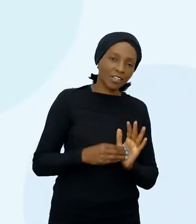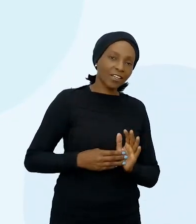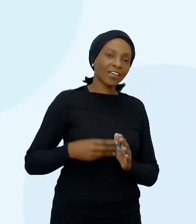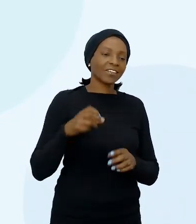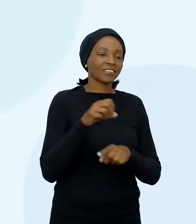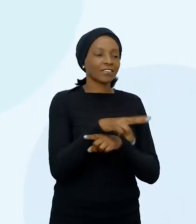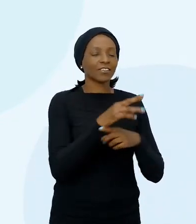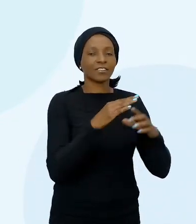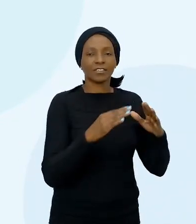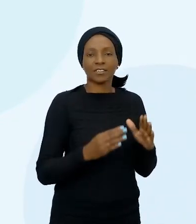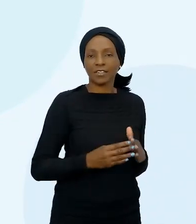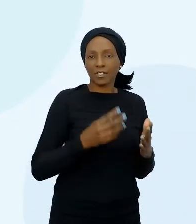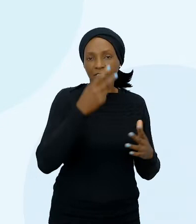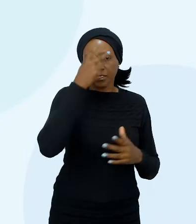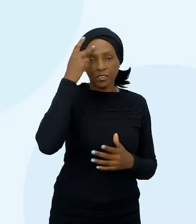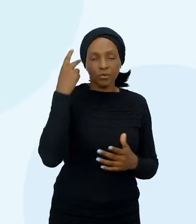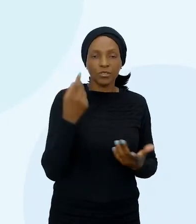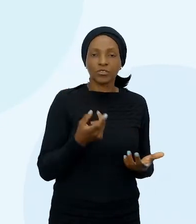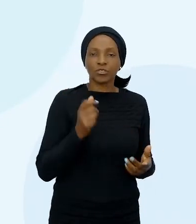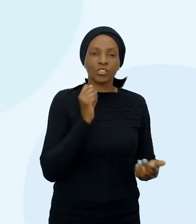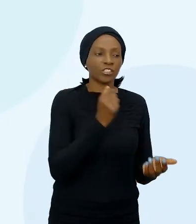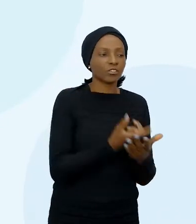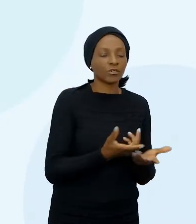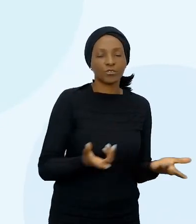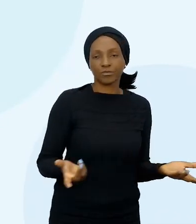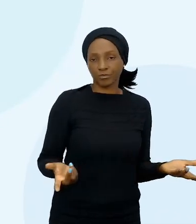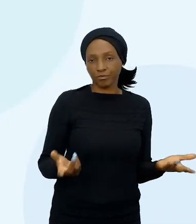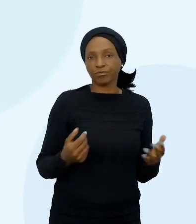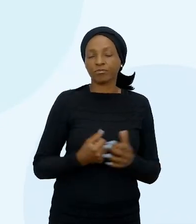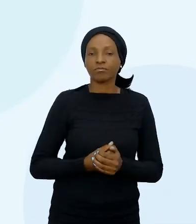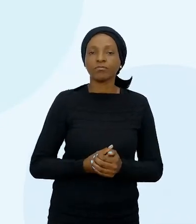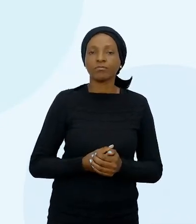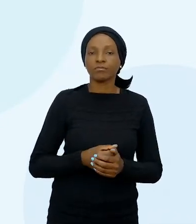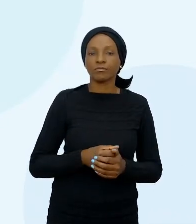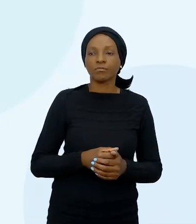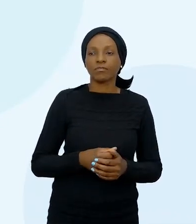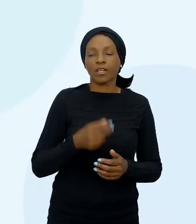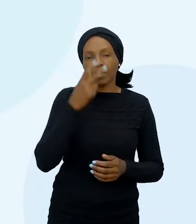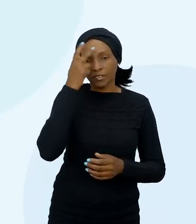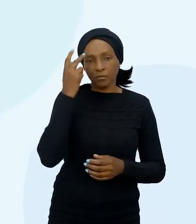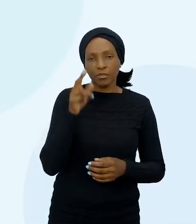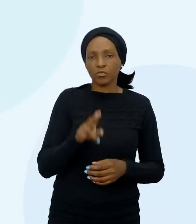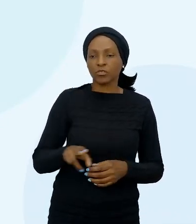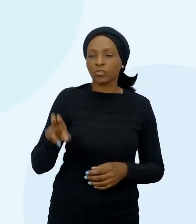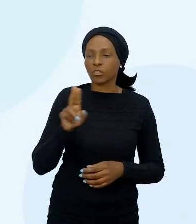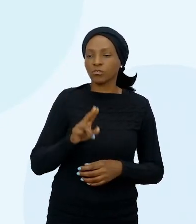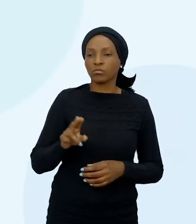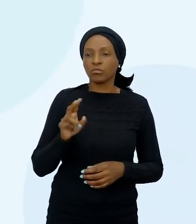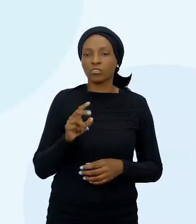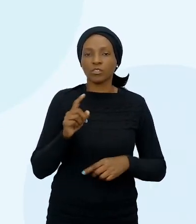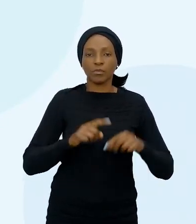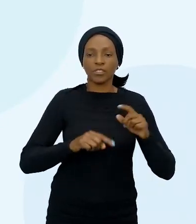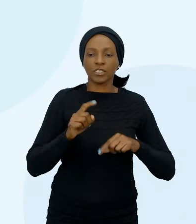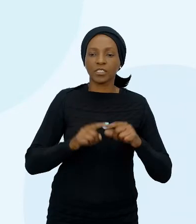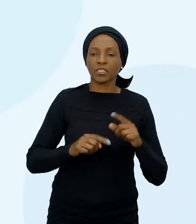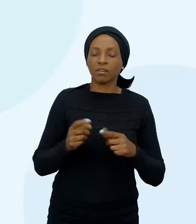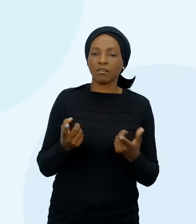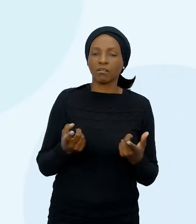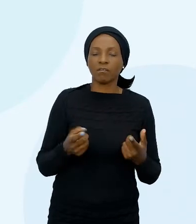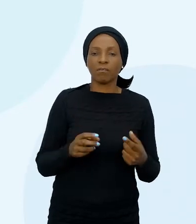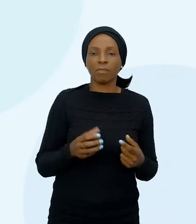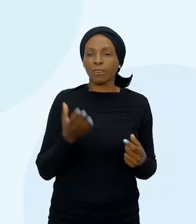no consumidor. Do consumidor, né? O consumidor utilizou aquele material, ou aquele alimento, ou aquele